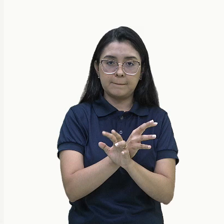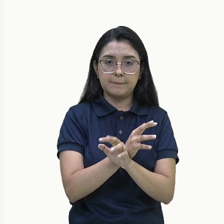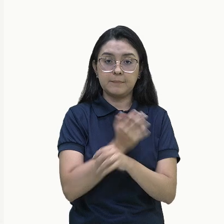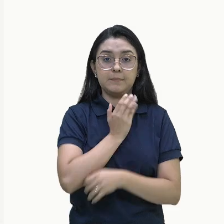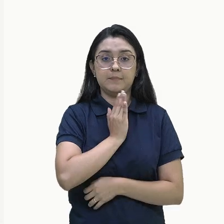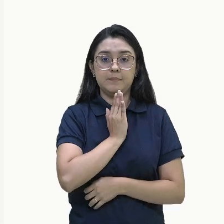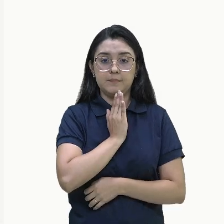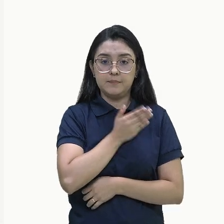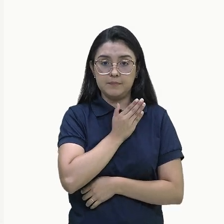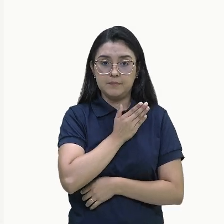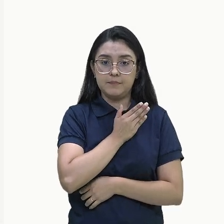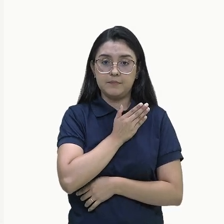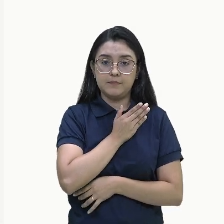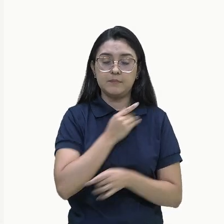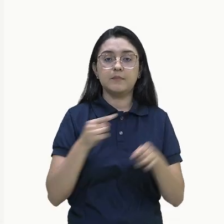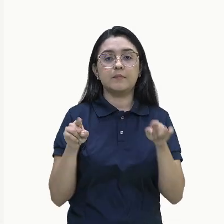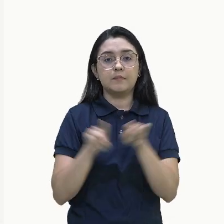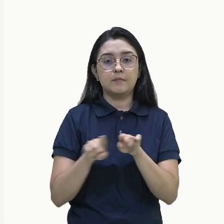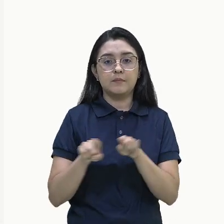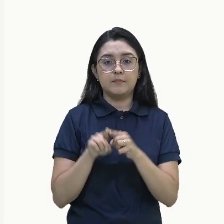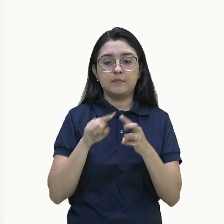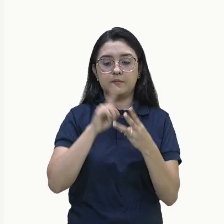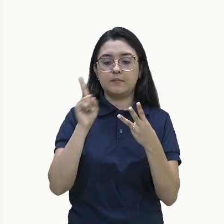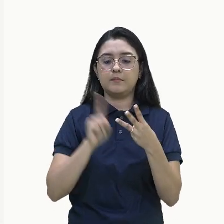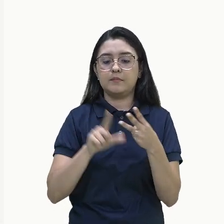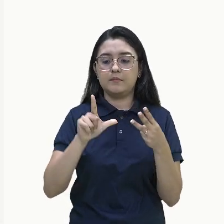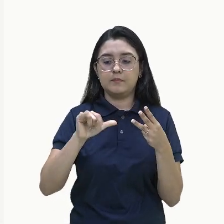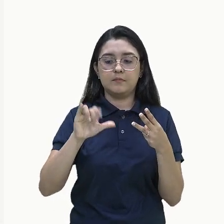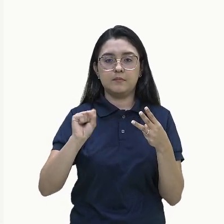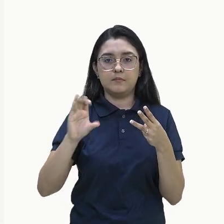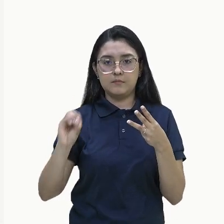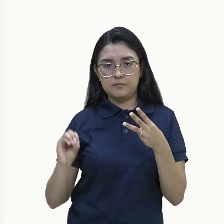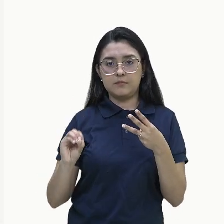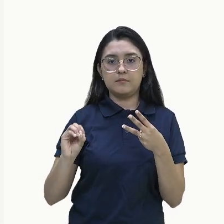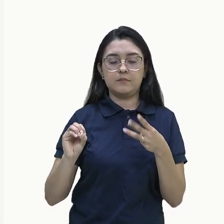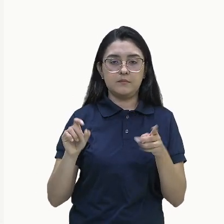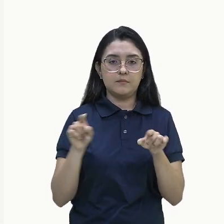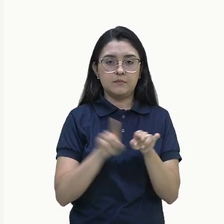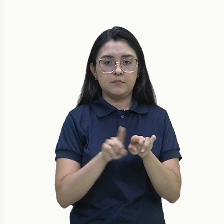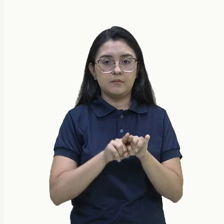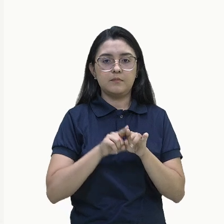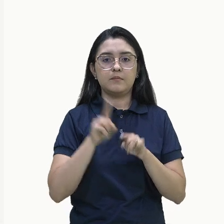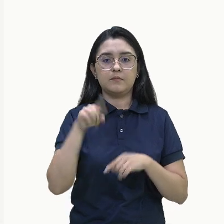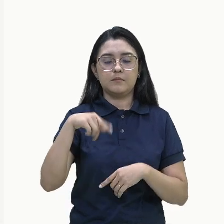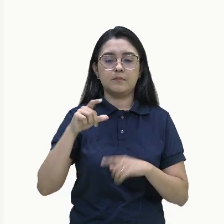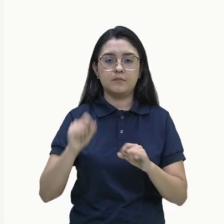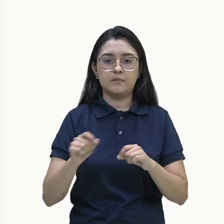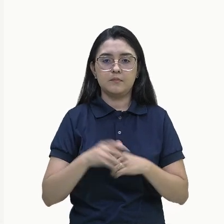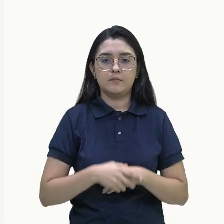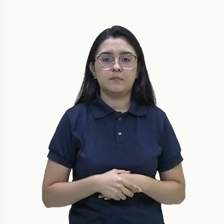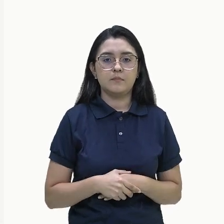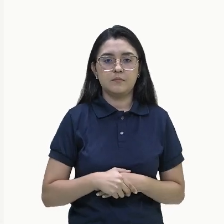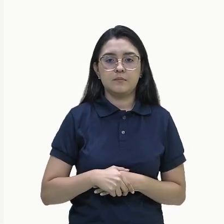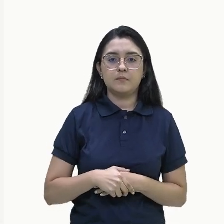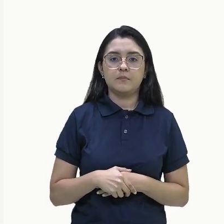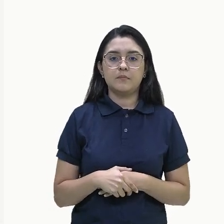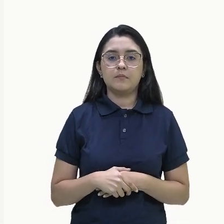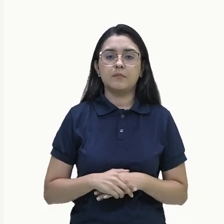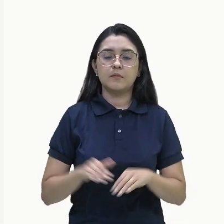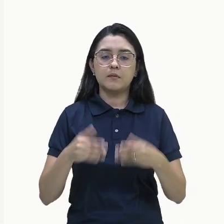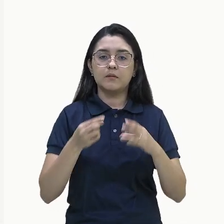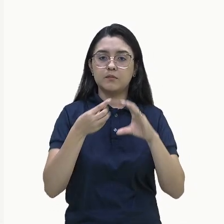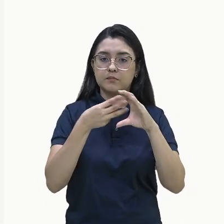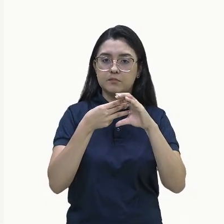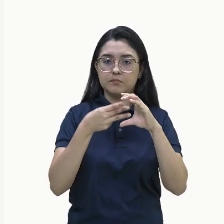estriado cardíaco ou o tecido muscular liso, que também ele é não estriado. Essas células